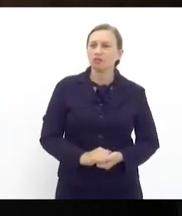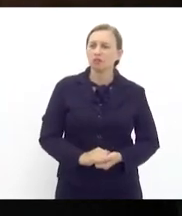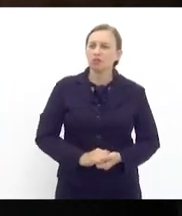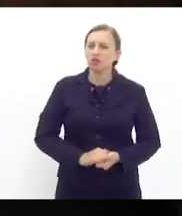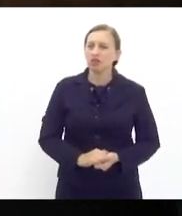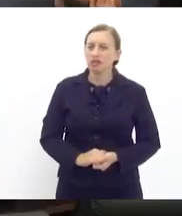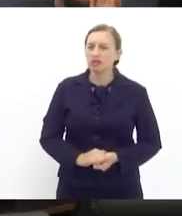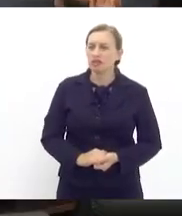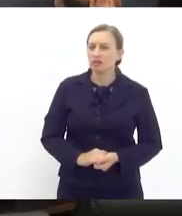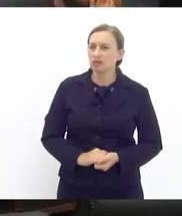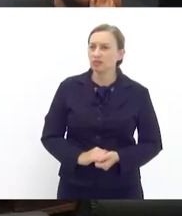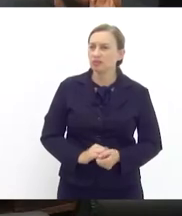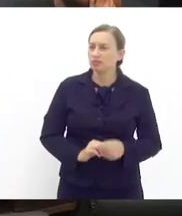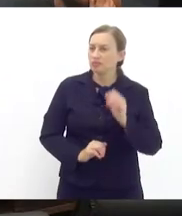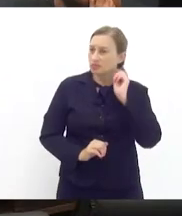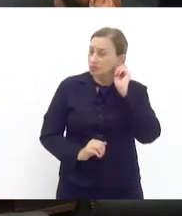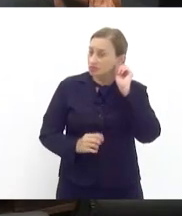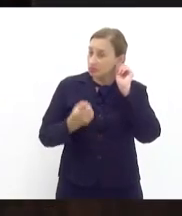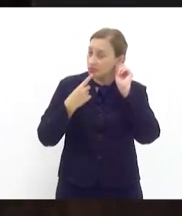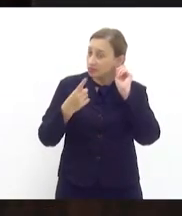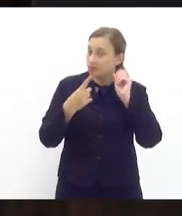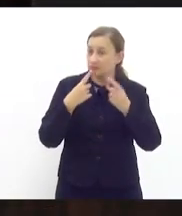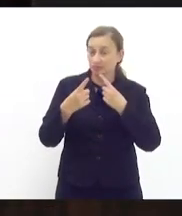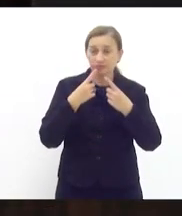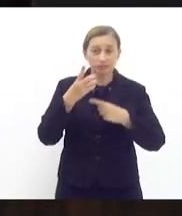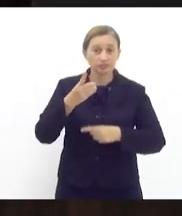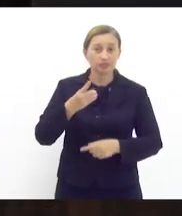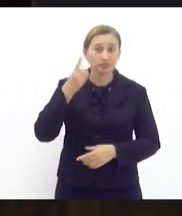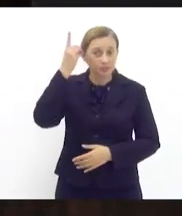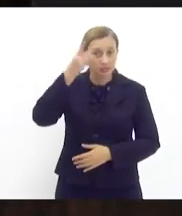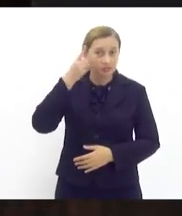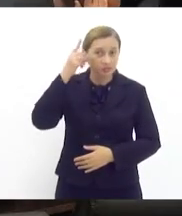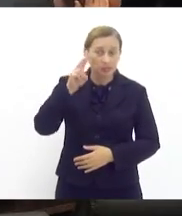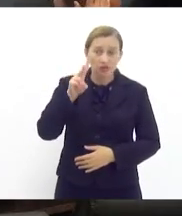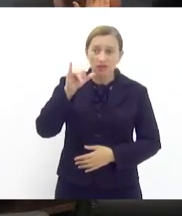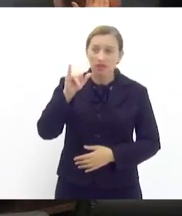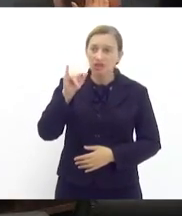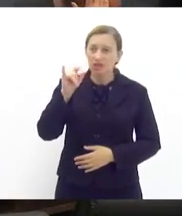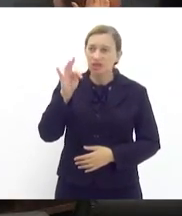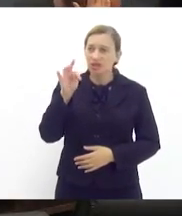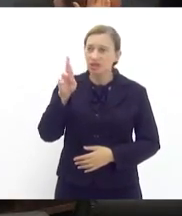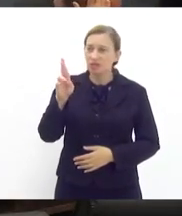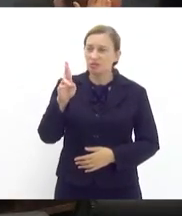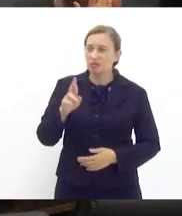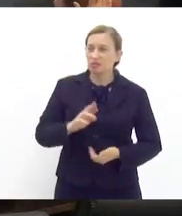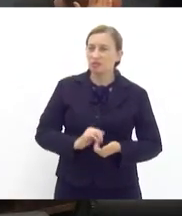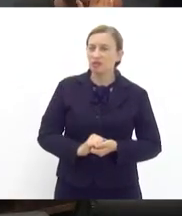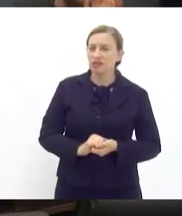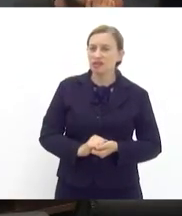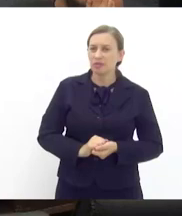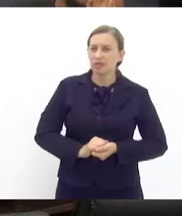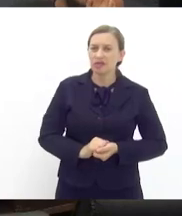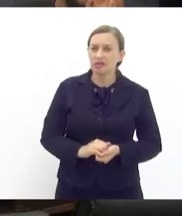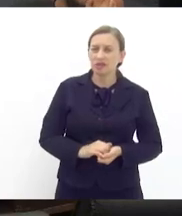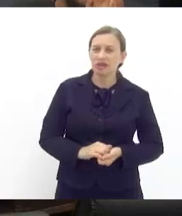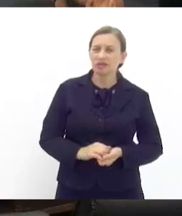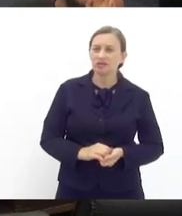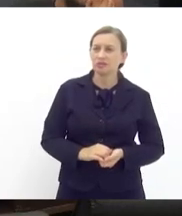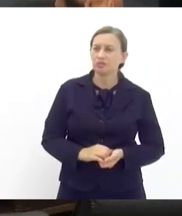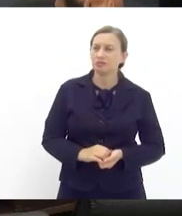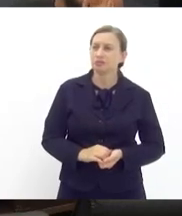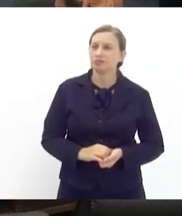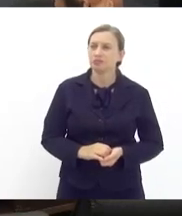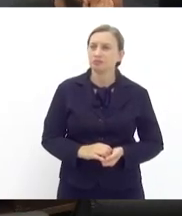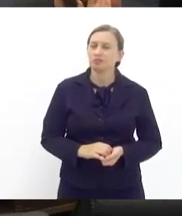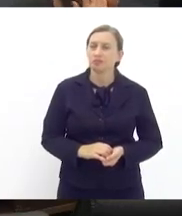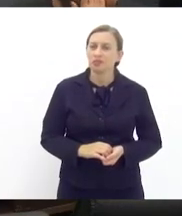para discutir o deputado Vitor Júnior presidente eu fiquei